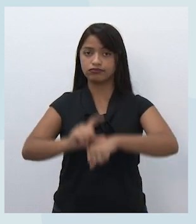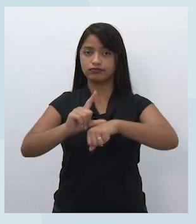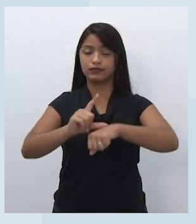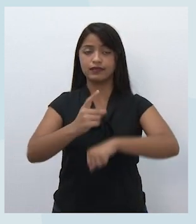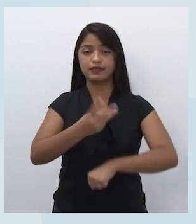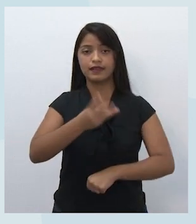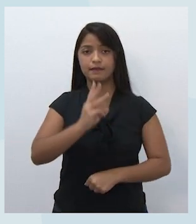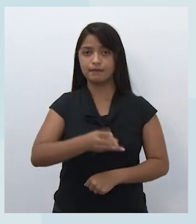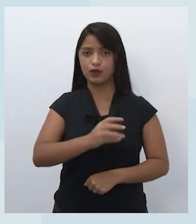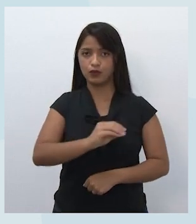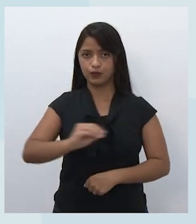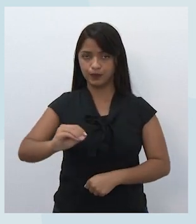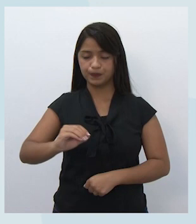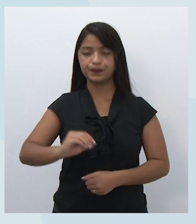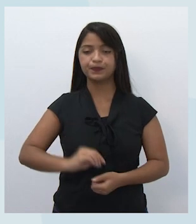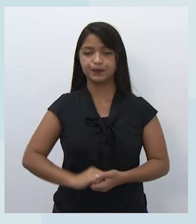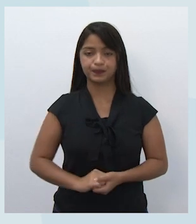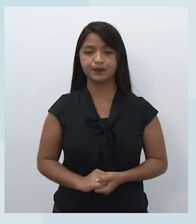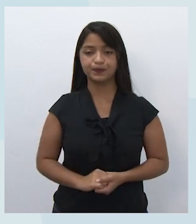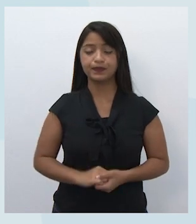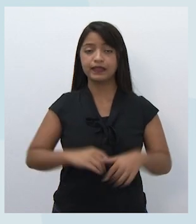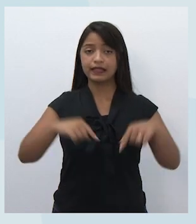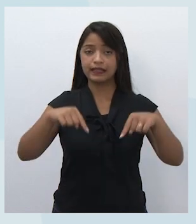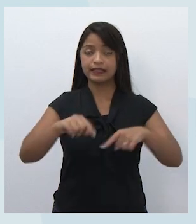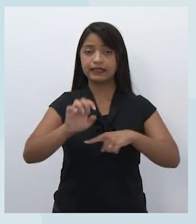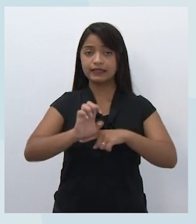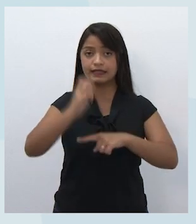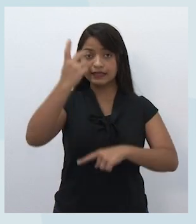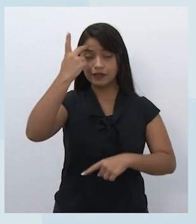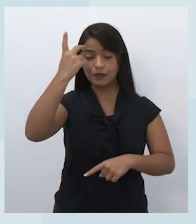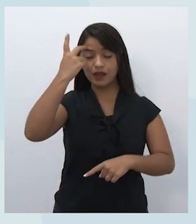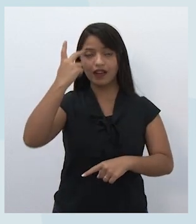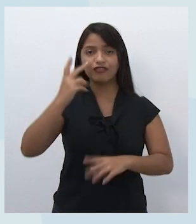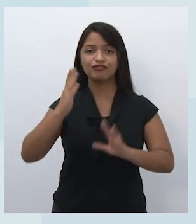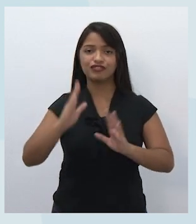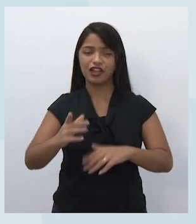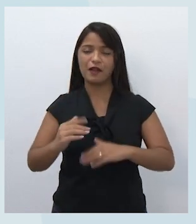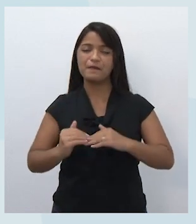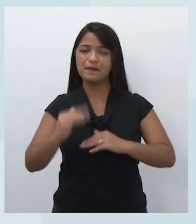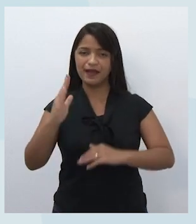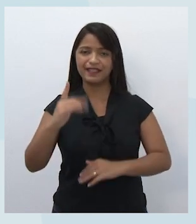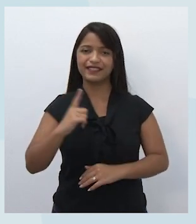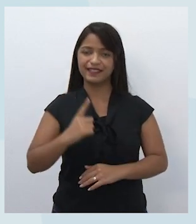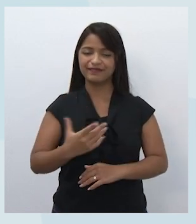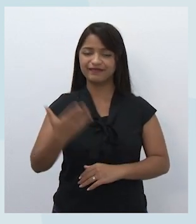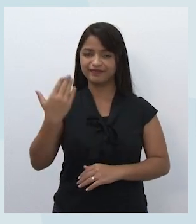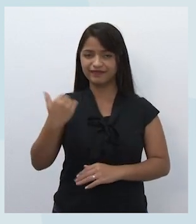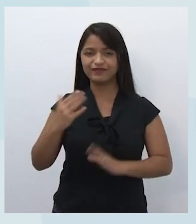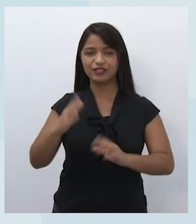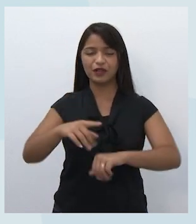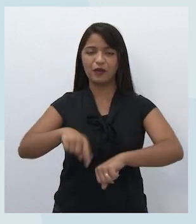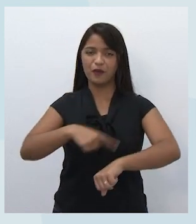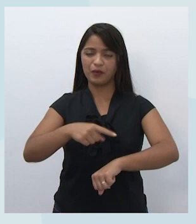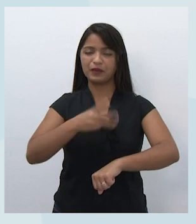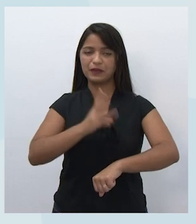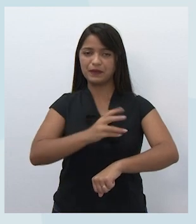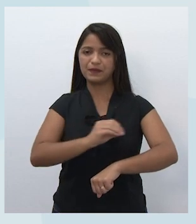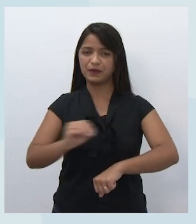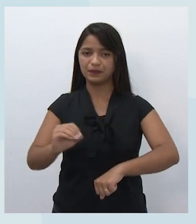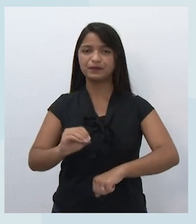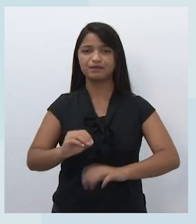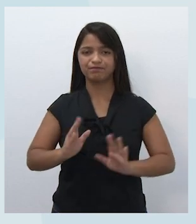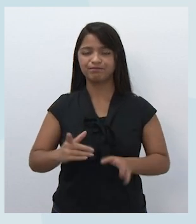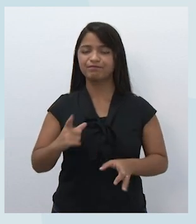nessa etapa de ensino. O nosso estado já sai na frente, porque nós já trabalhávamos com essa carga horária de 3 mil horas,